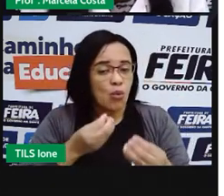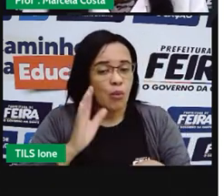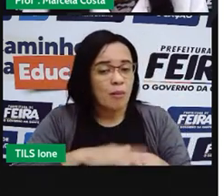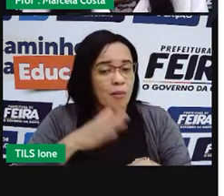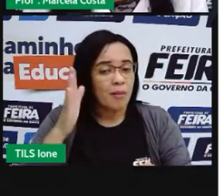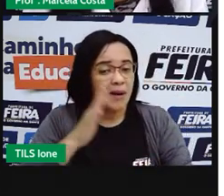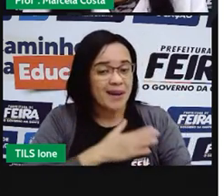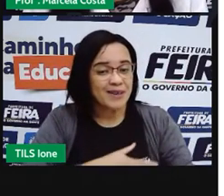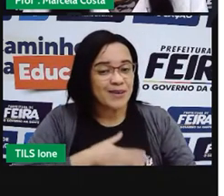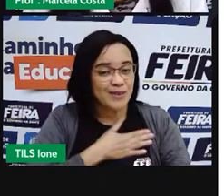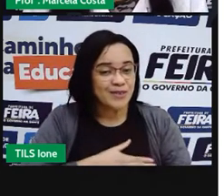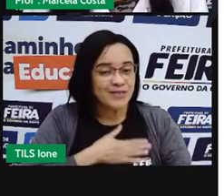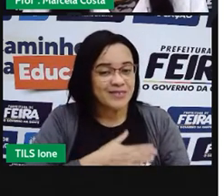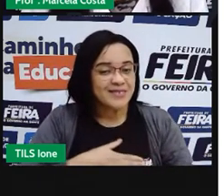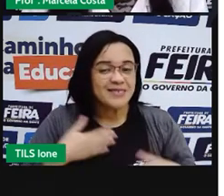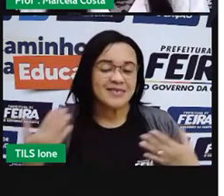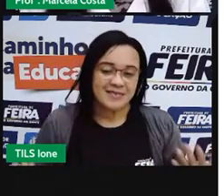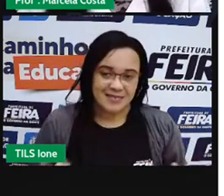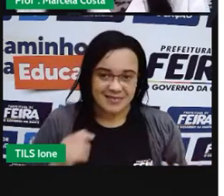certo?